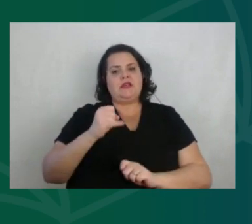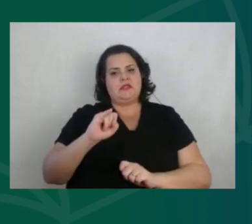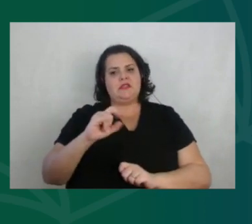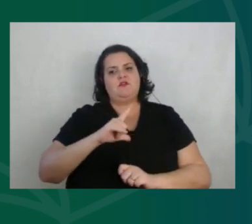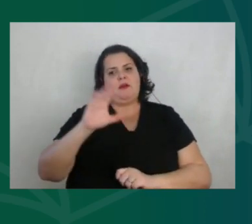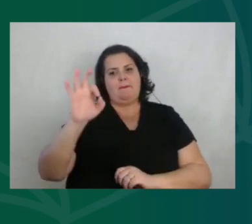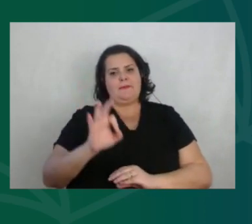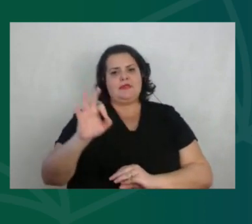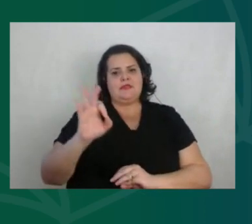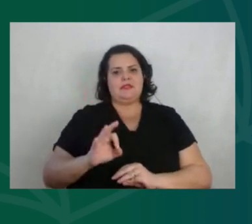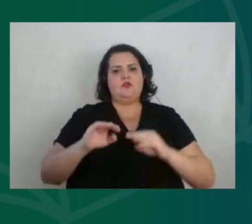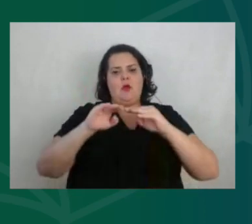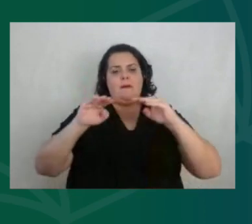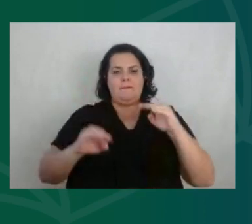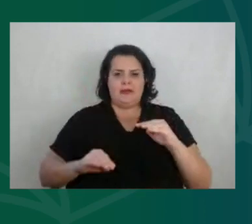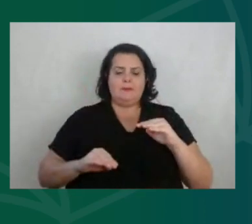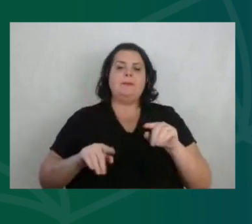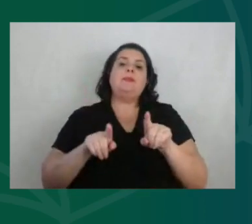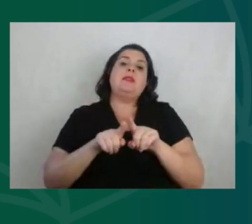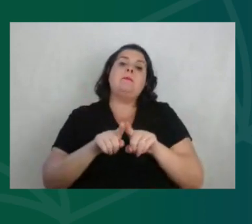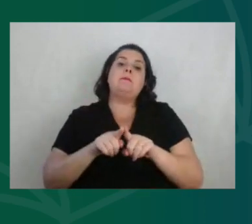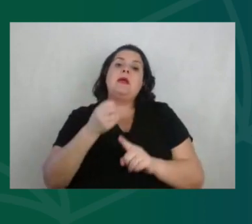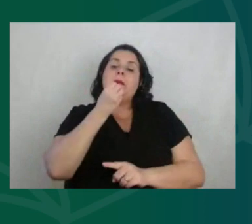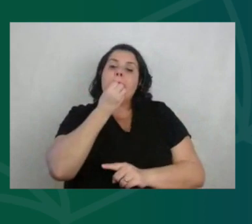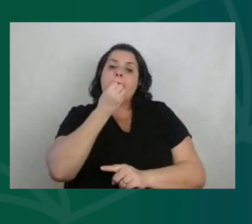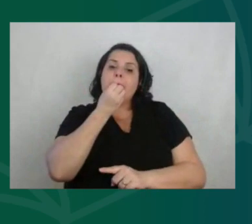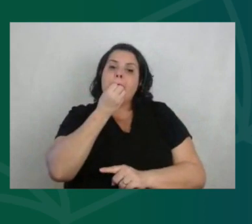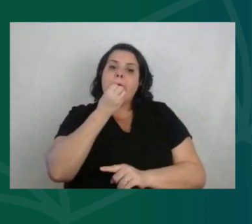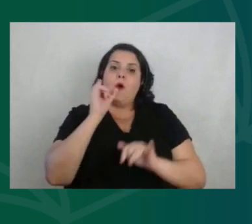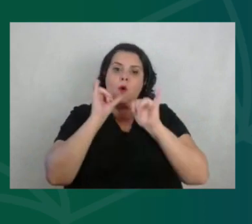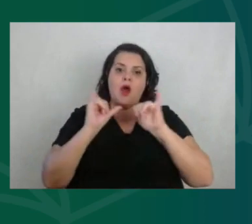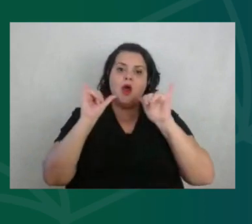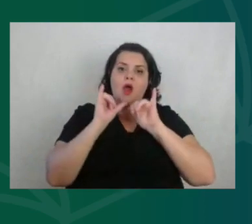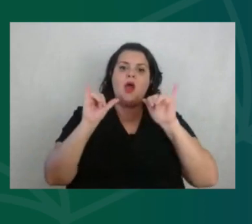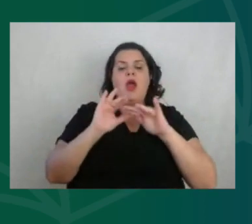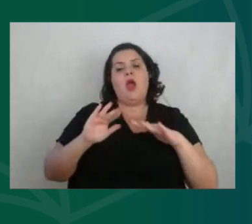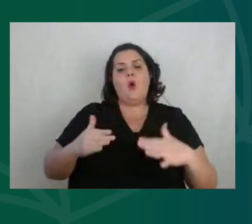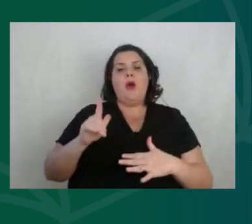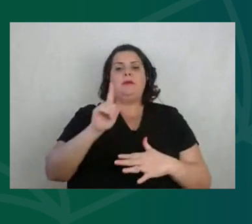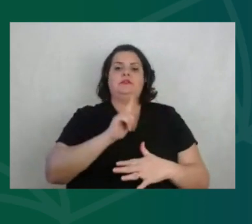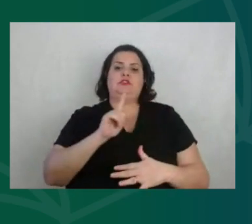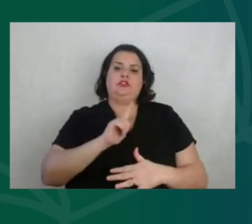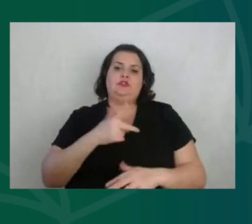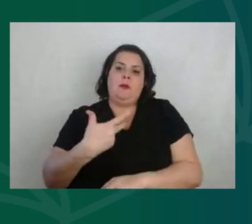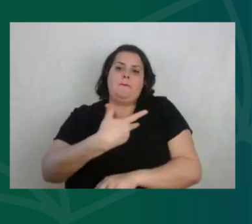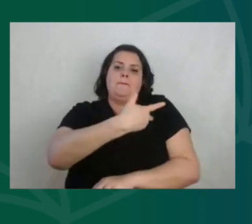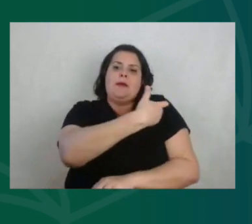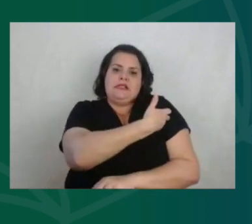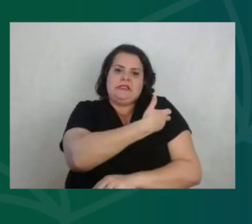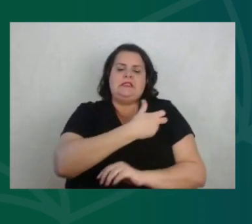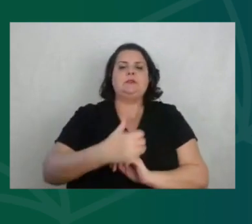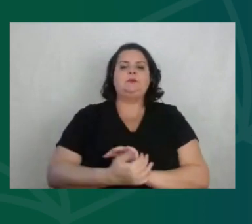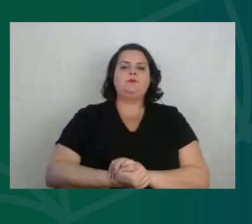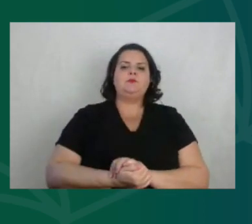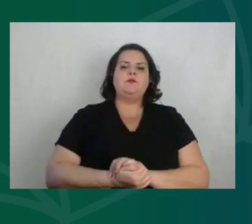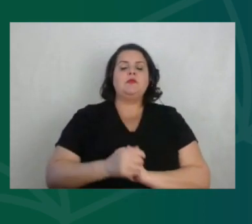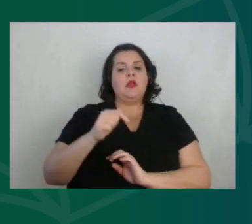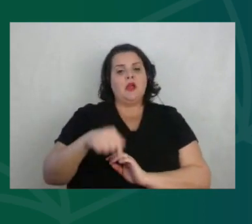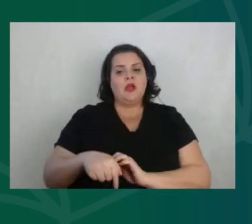são relacionadas à vacina, que isso vai mudar o cenário epidemiológico, claramente. A vacina produzida